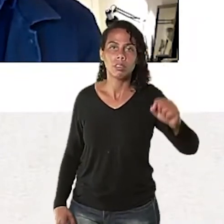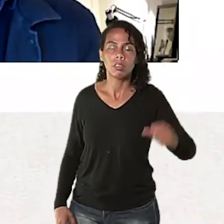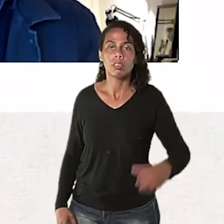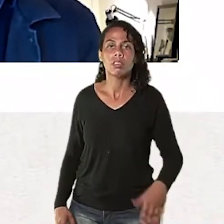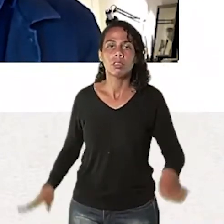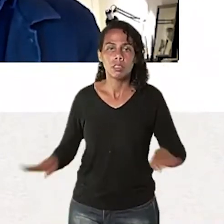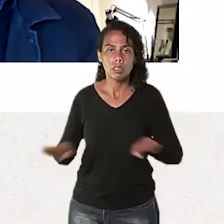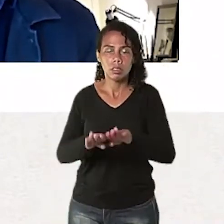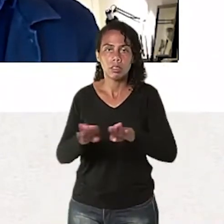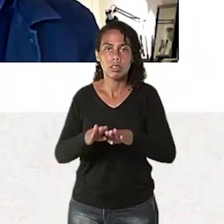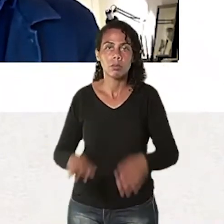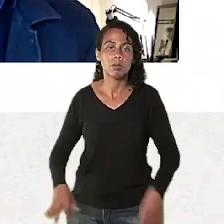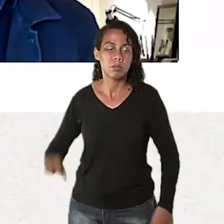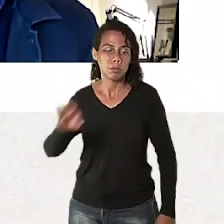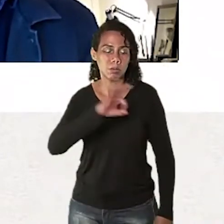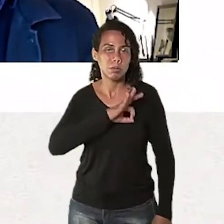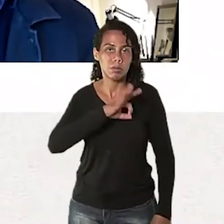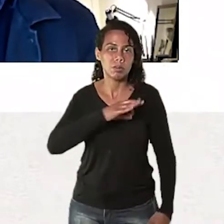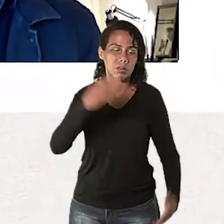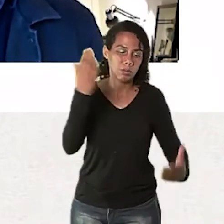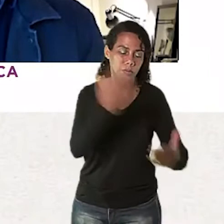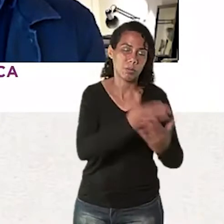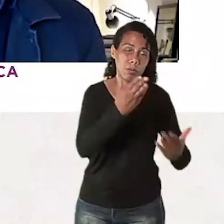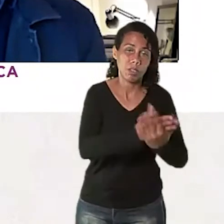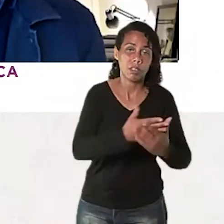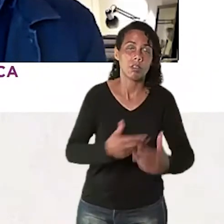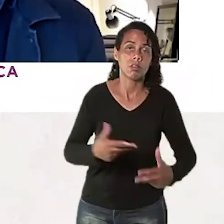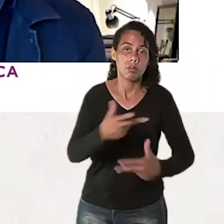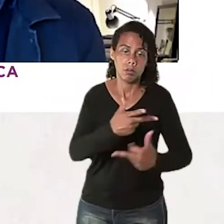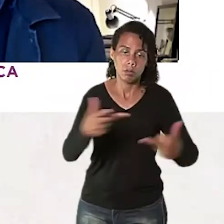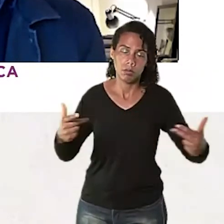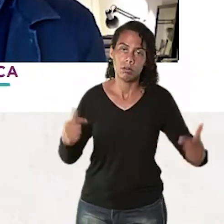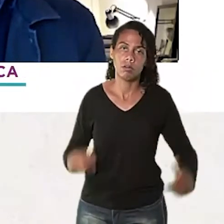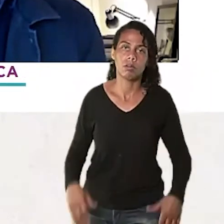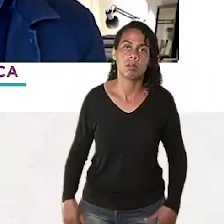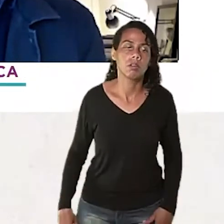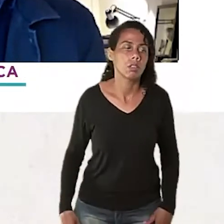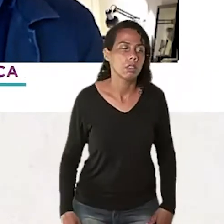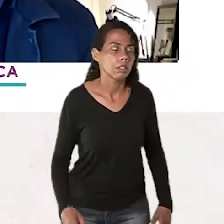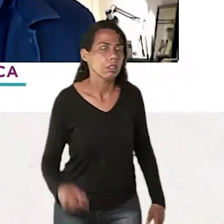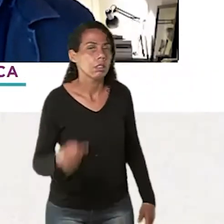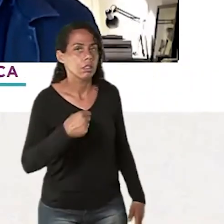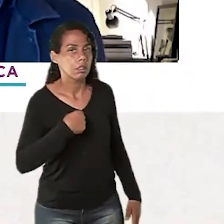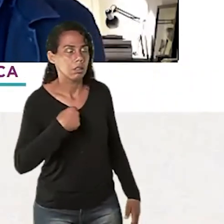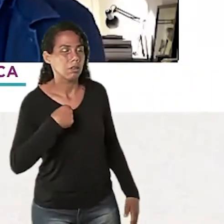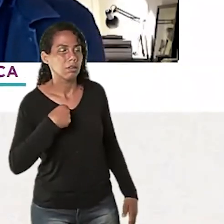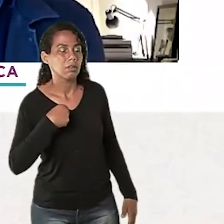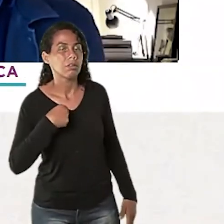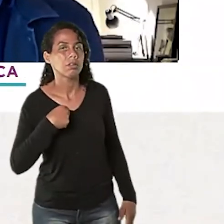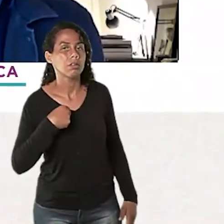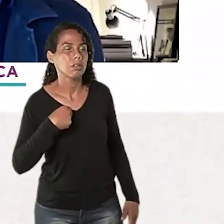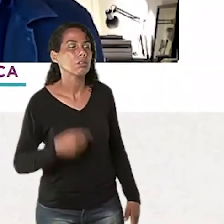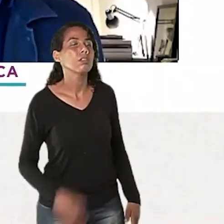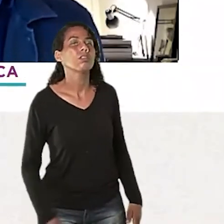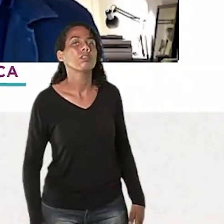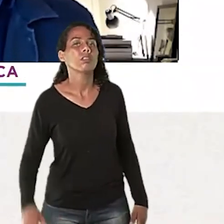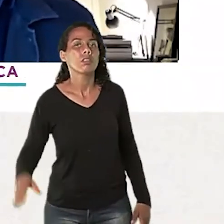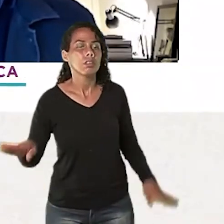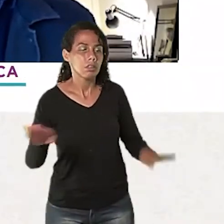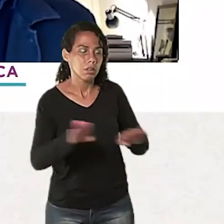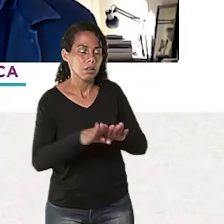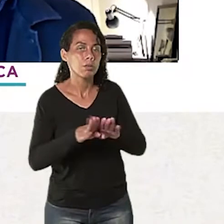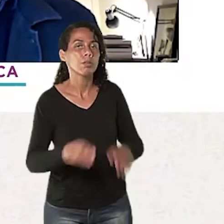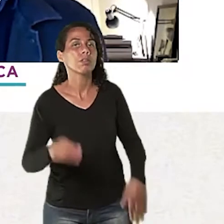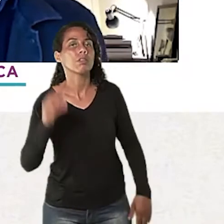lembra? Sim. Né? Exatamente igual pela Associação de Cabos, né? Militares, esse negócio,